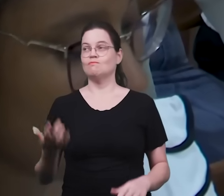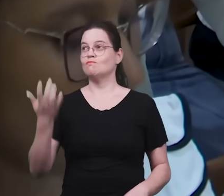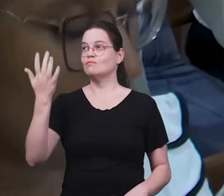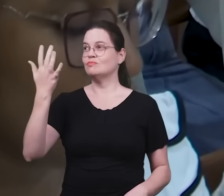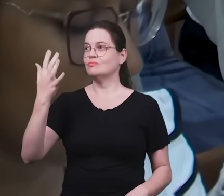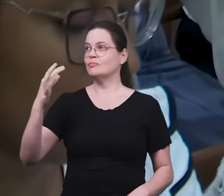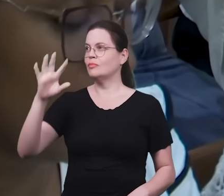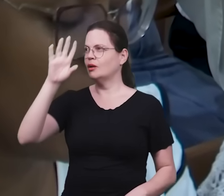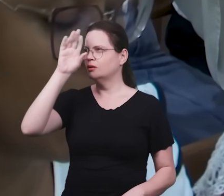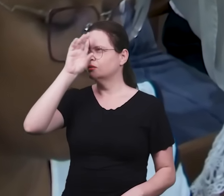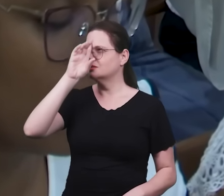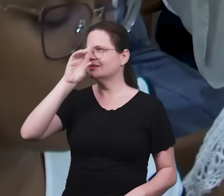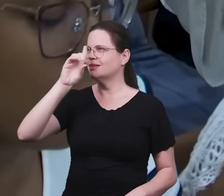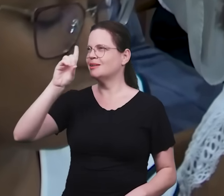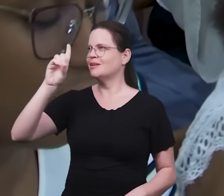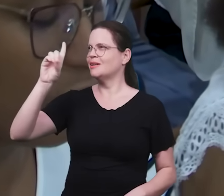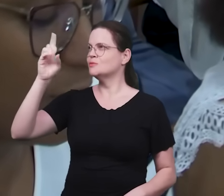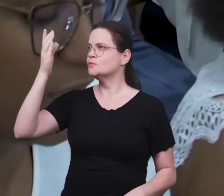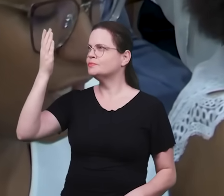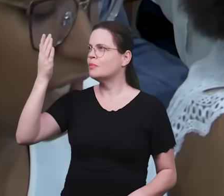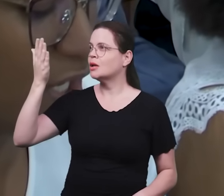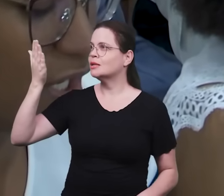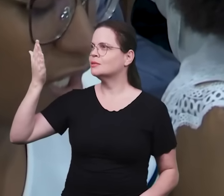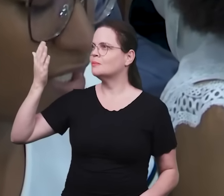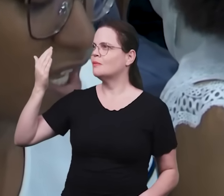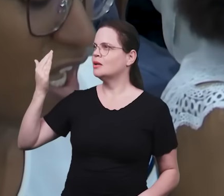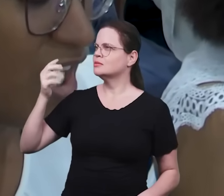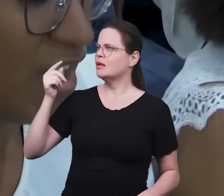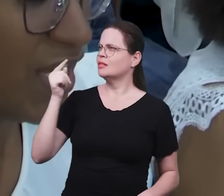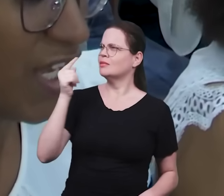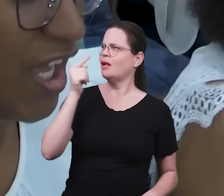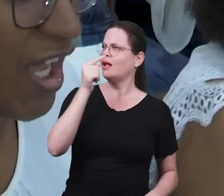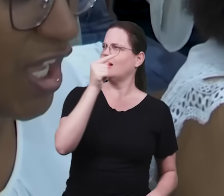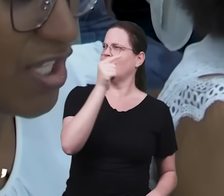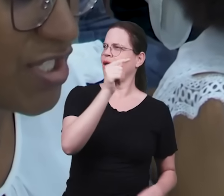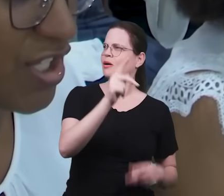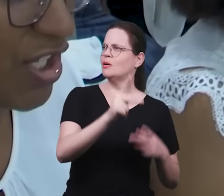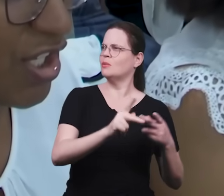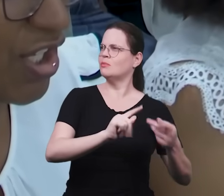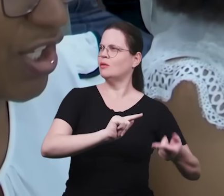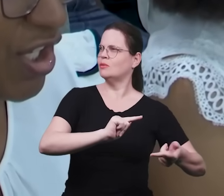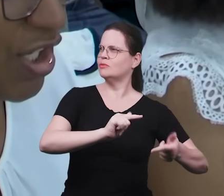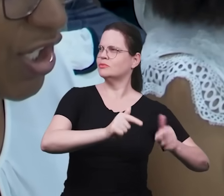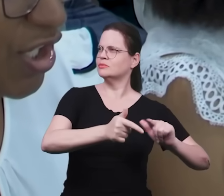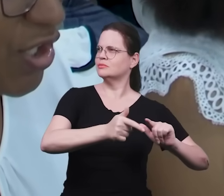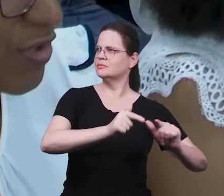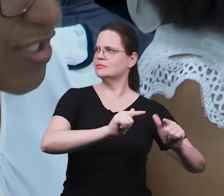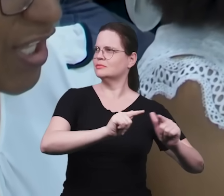Yes.